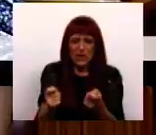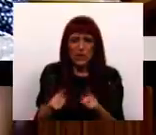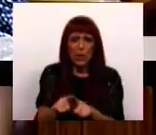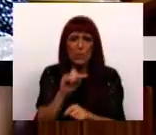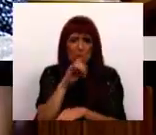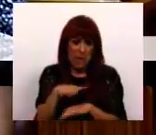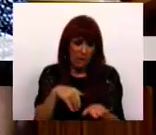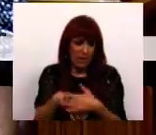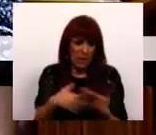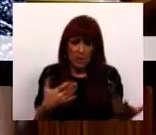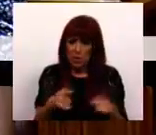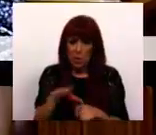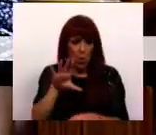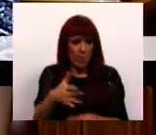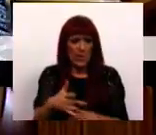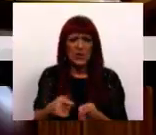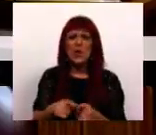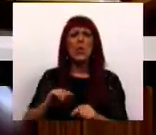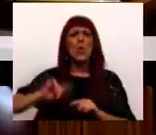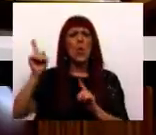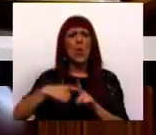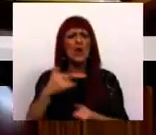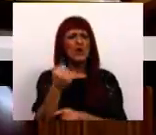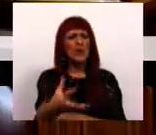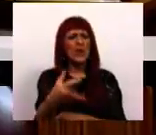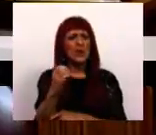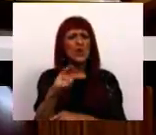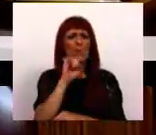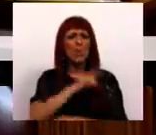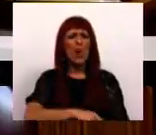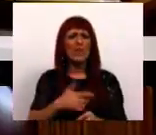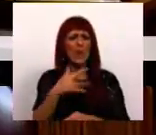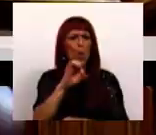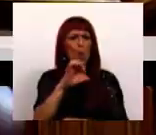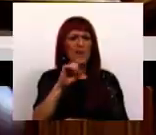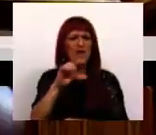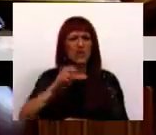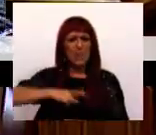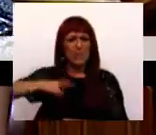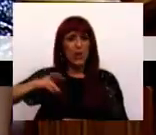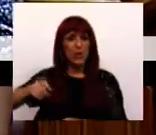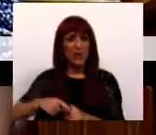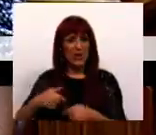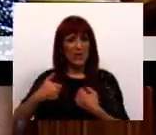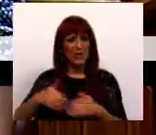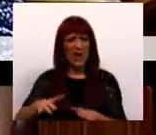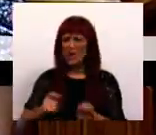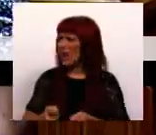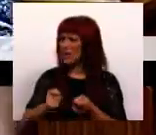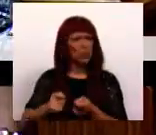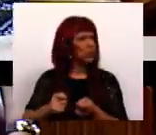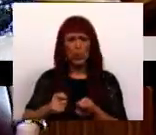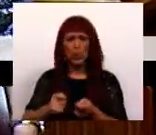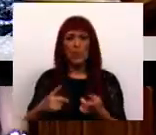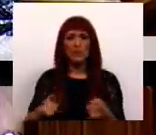poderia ter sido feito no país, ou que no ano de 2018 possa haver cerca de 800 milhões de euros que deixem de ser